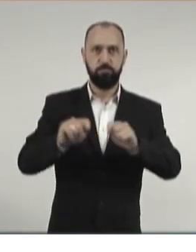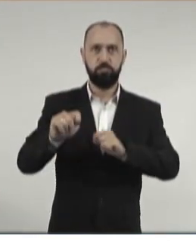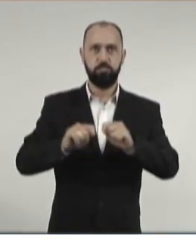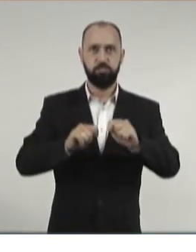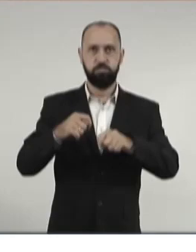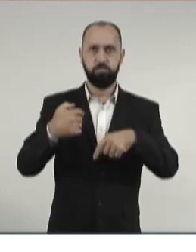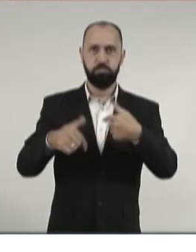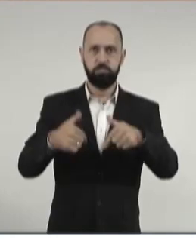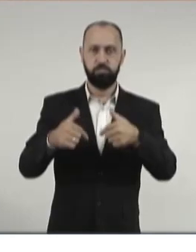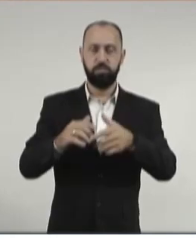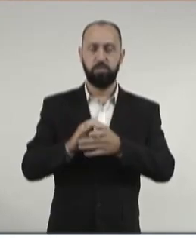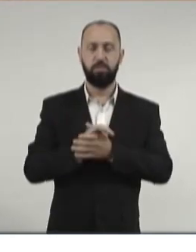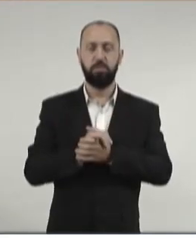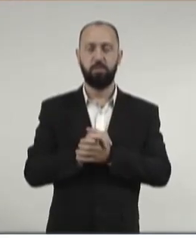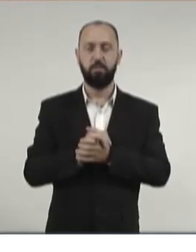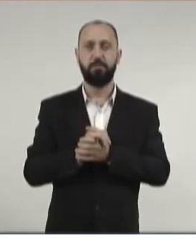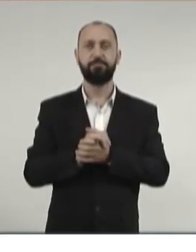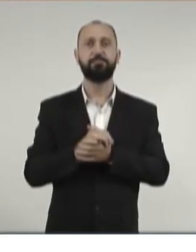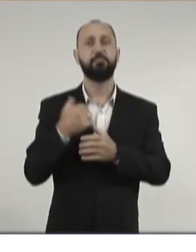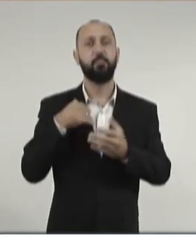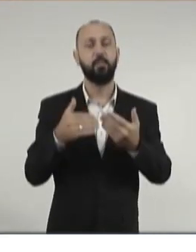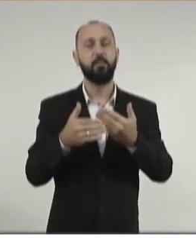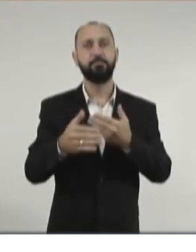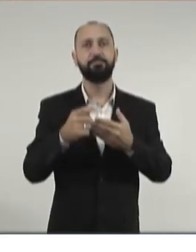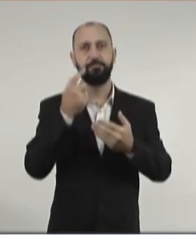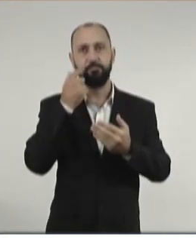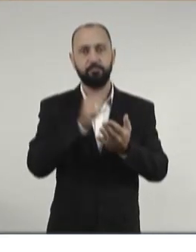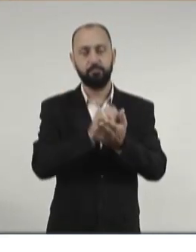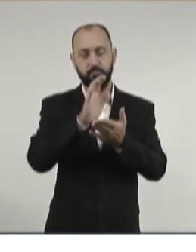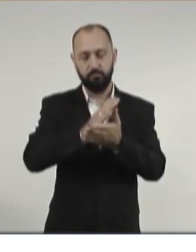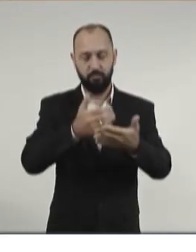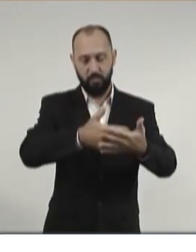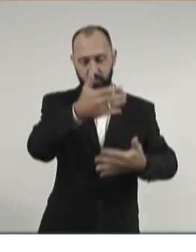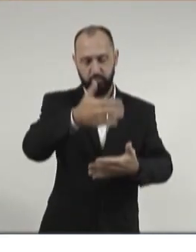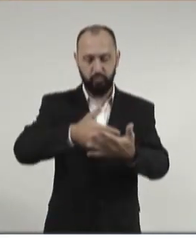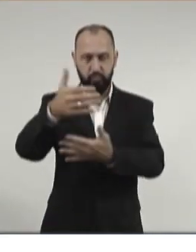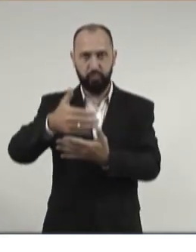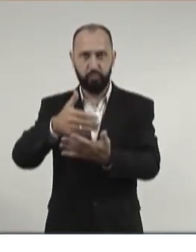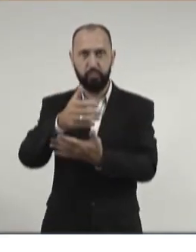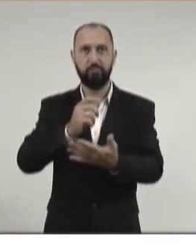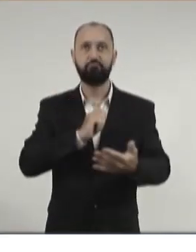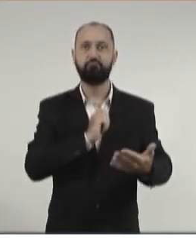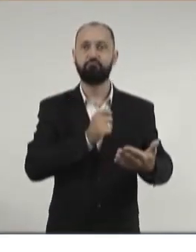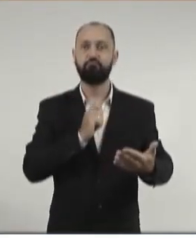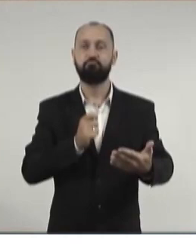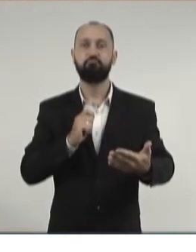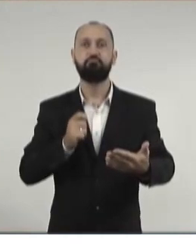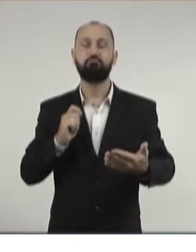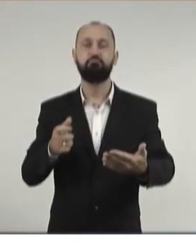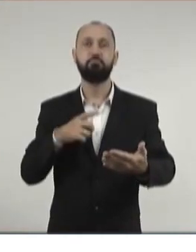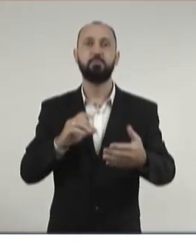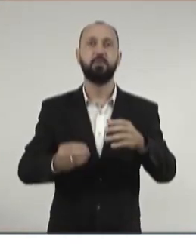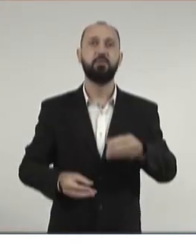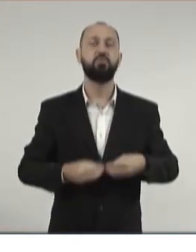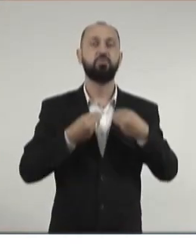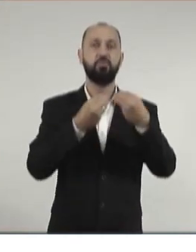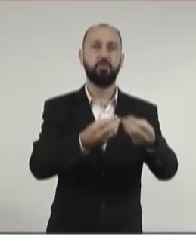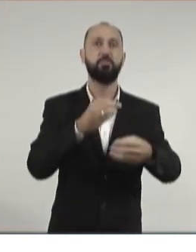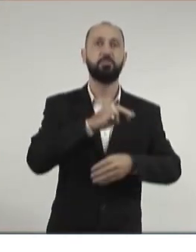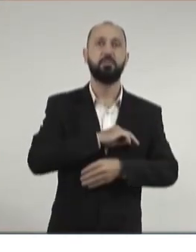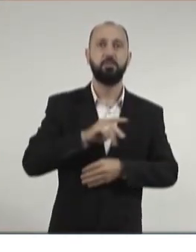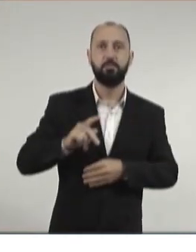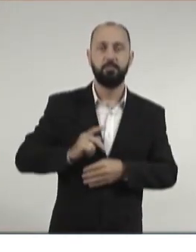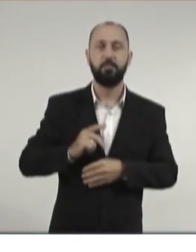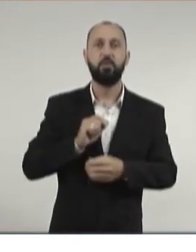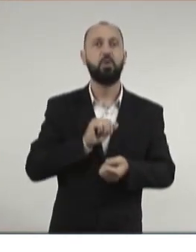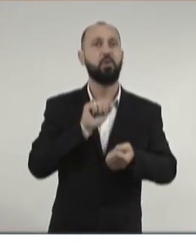atuação. E aí, aqui é todos os autos de infração que são aplicados pelo IMASU já são direcionados ao Ministério Público para que